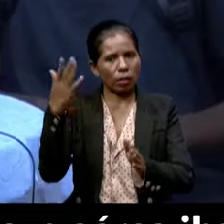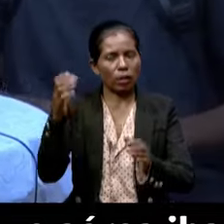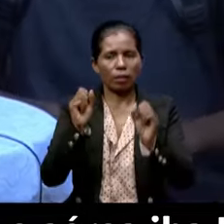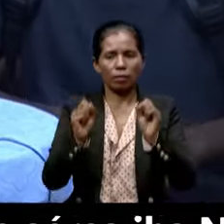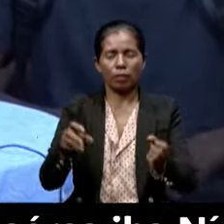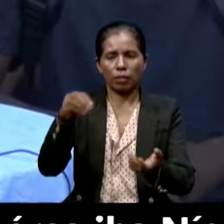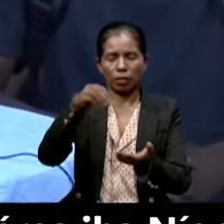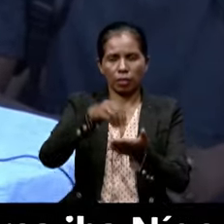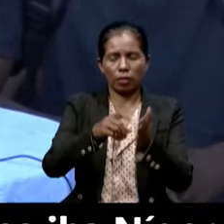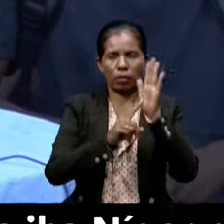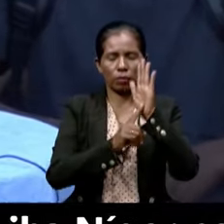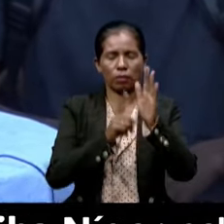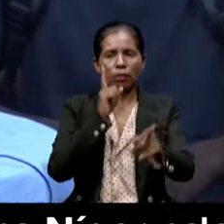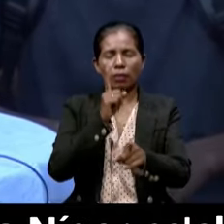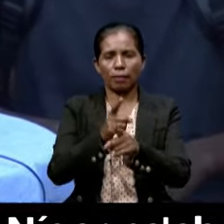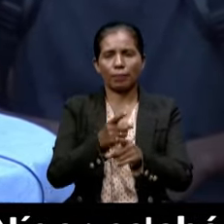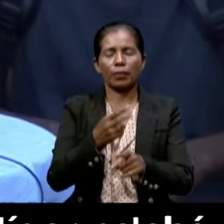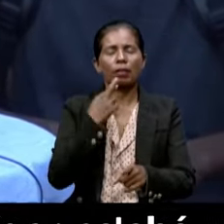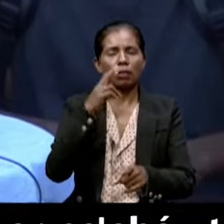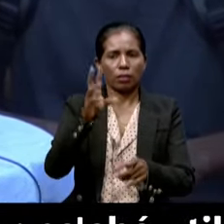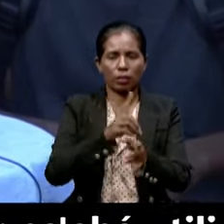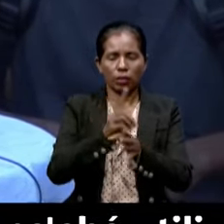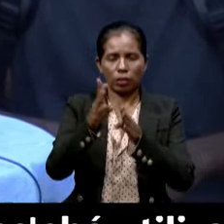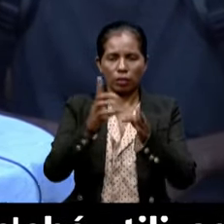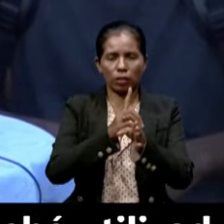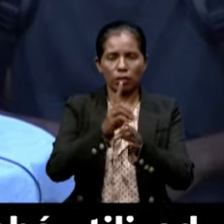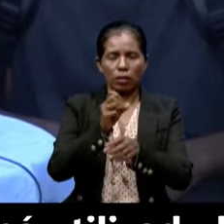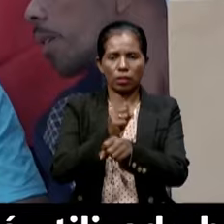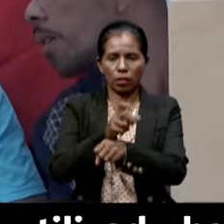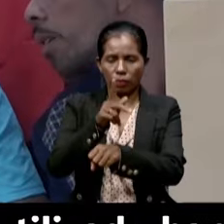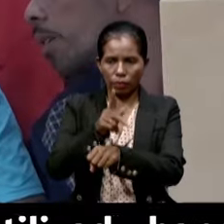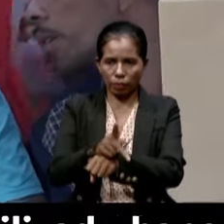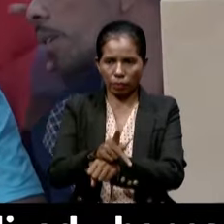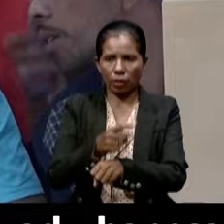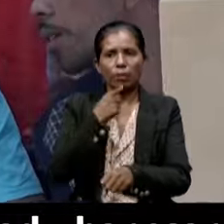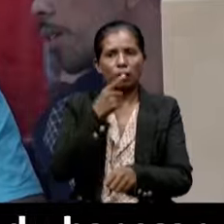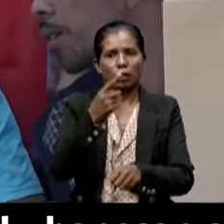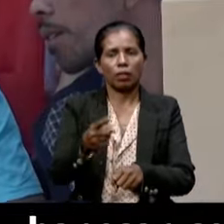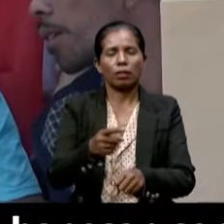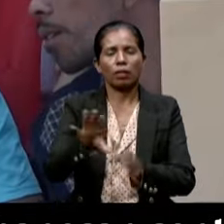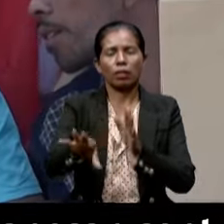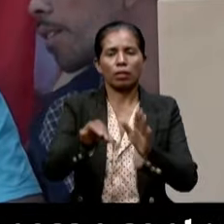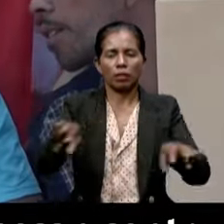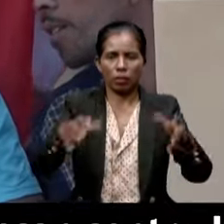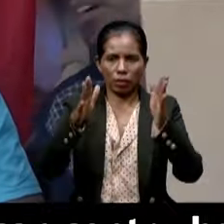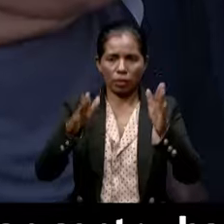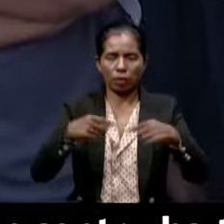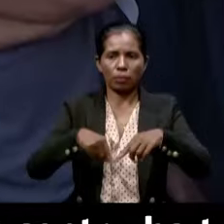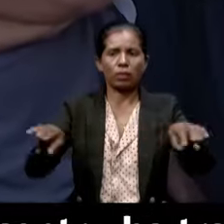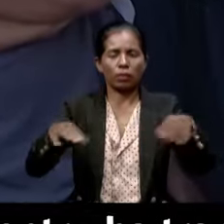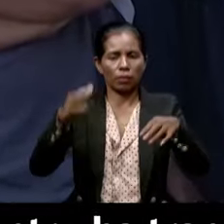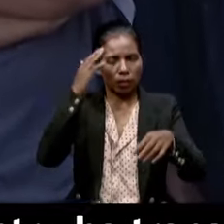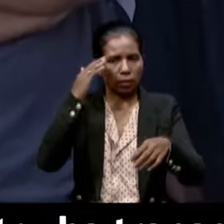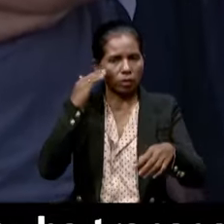bele garante transparência. Hatamba preocupação ne diretor Direção Nacional Emprego Exterior Hateten, seleção ba trabalhador atu ba serviço iha